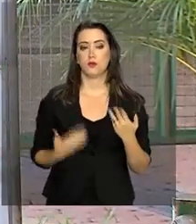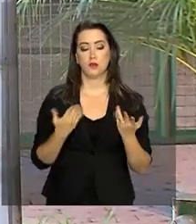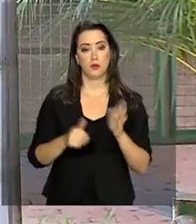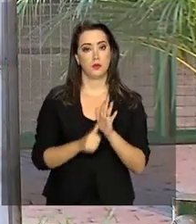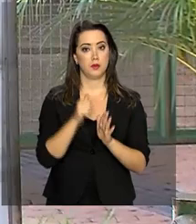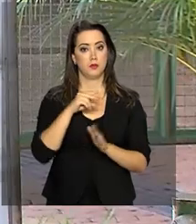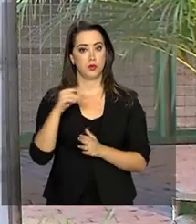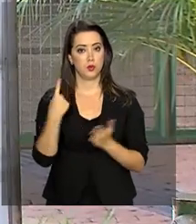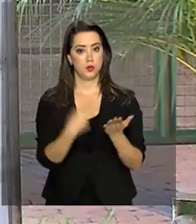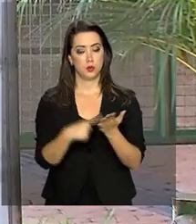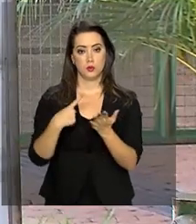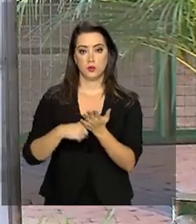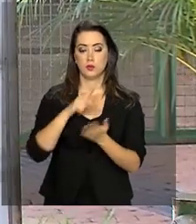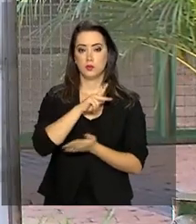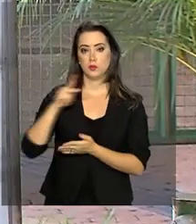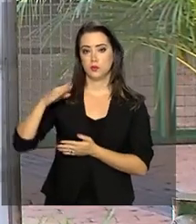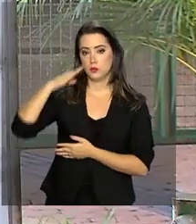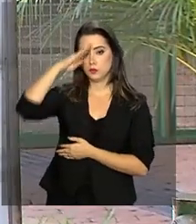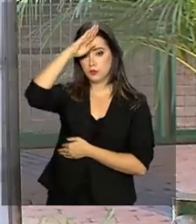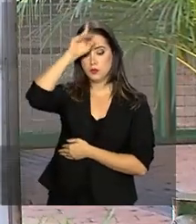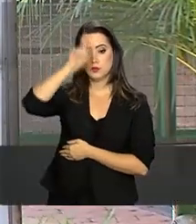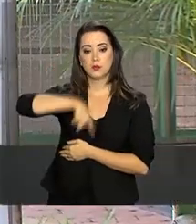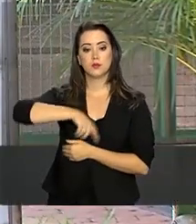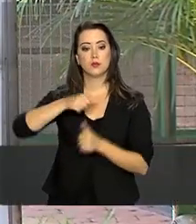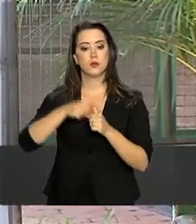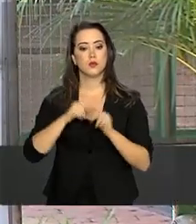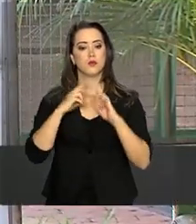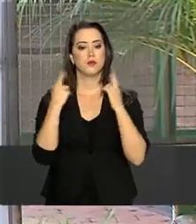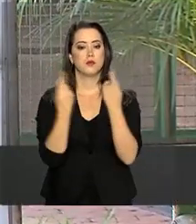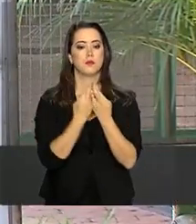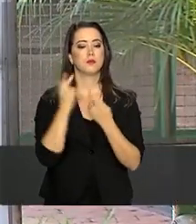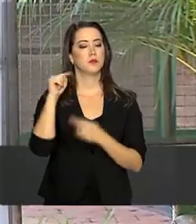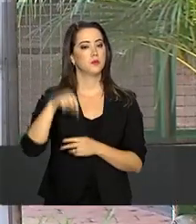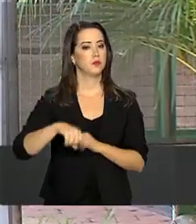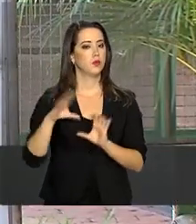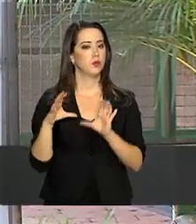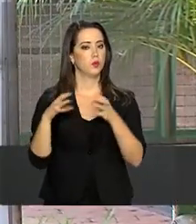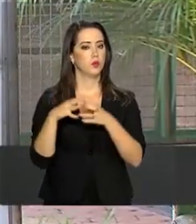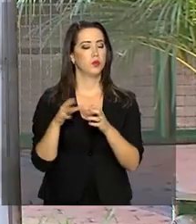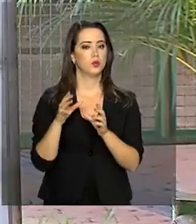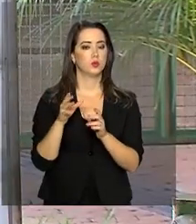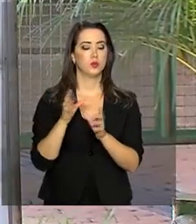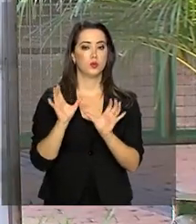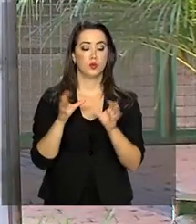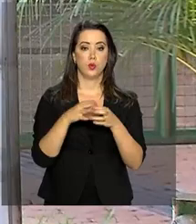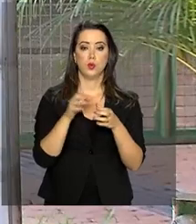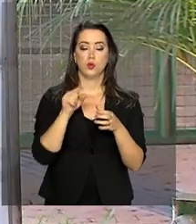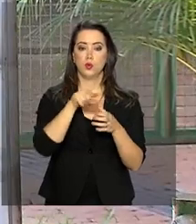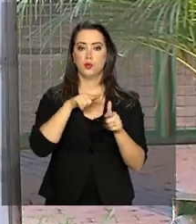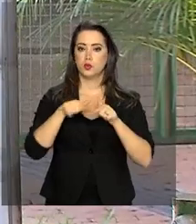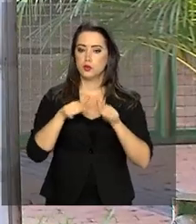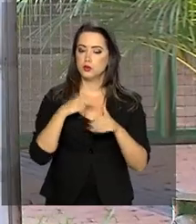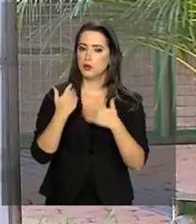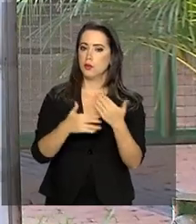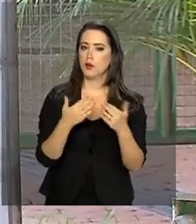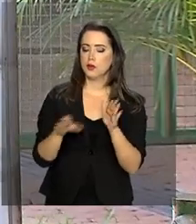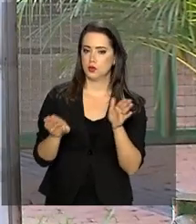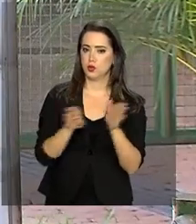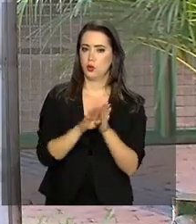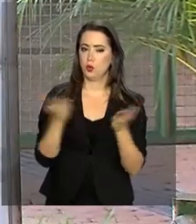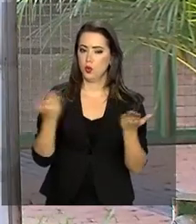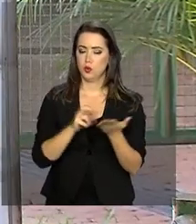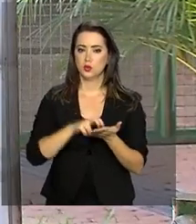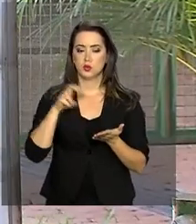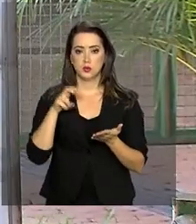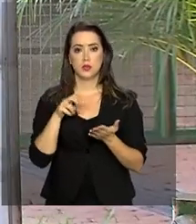em Brasília de agenda do presidente eleito Jair Bolsonaro, que está reunido aqui com essas equipes técnicas de trabalho. Ele que chegou hoje